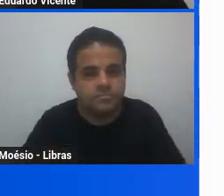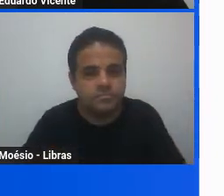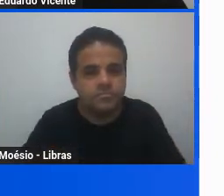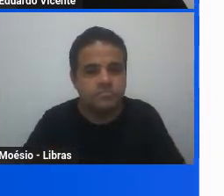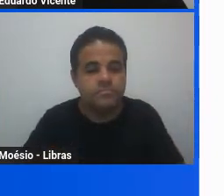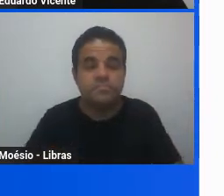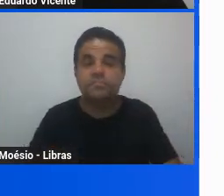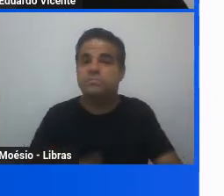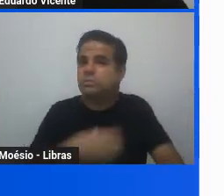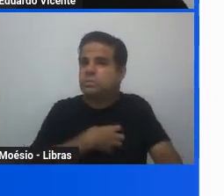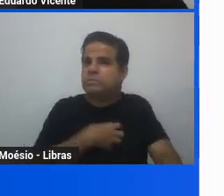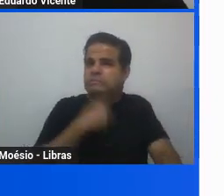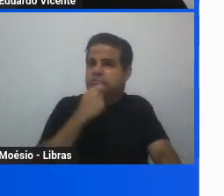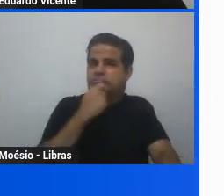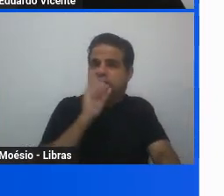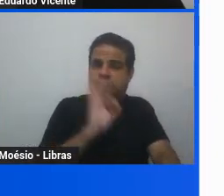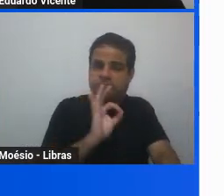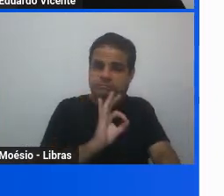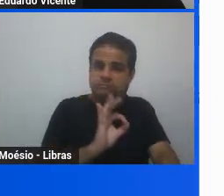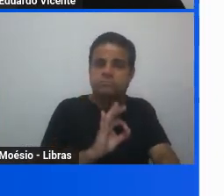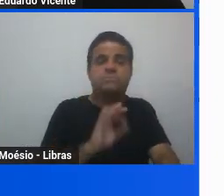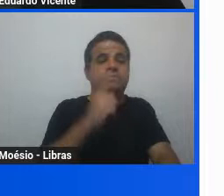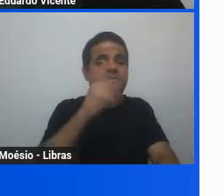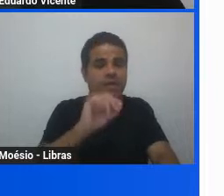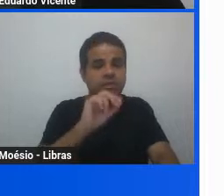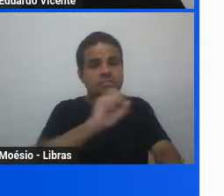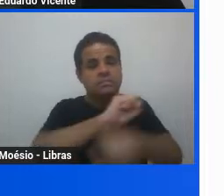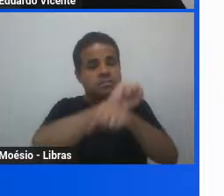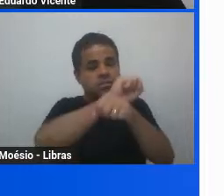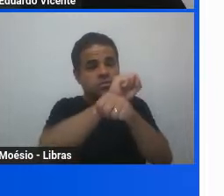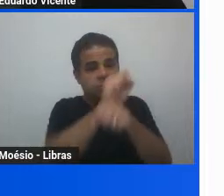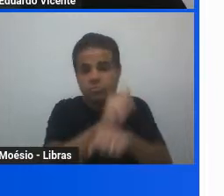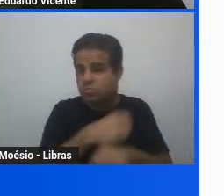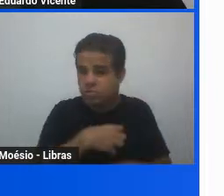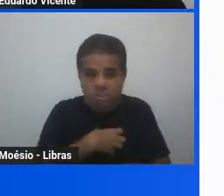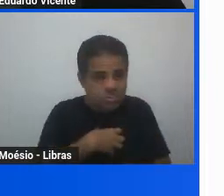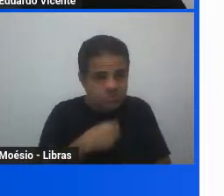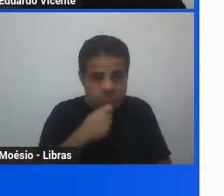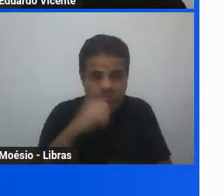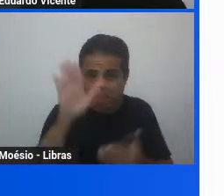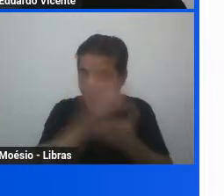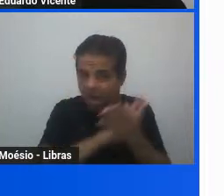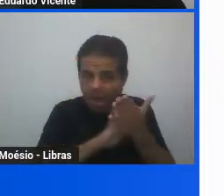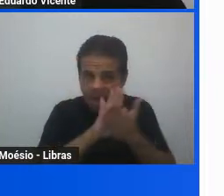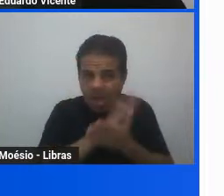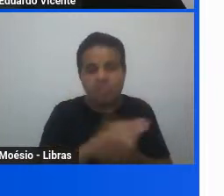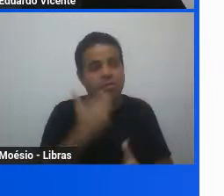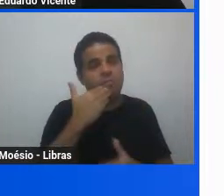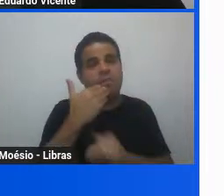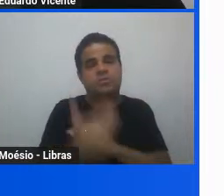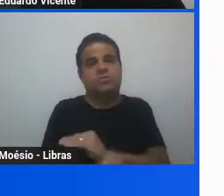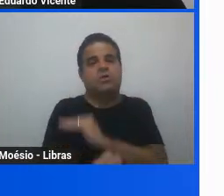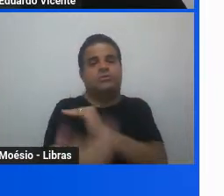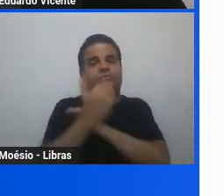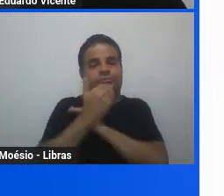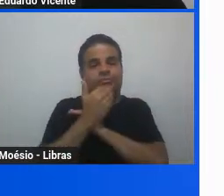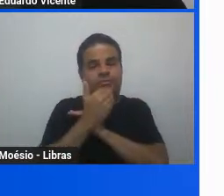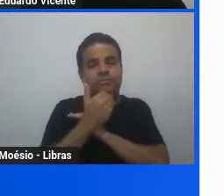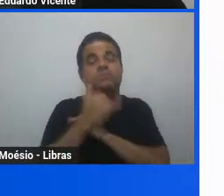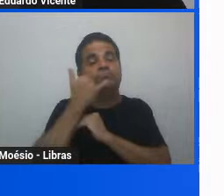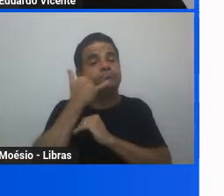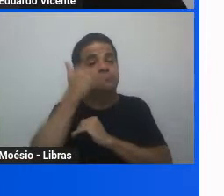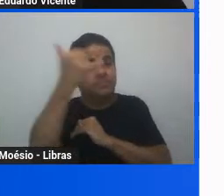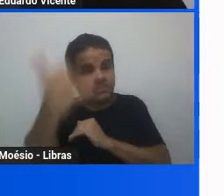Não senti o pulso, lembre-se, 10 segundos. Não sinto o pulso, vou solicitar ajuda. Vou ligar